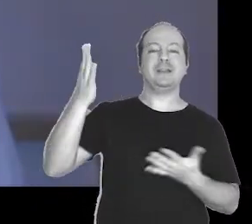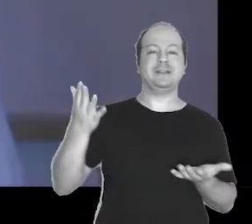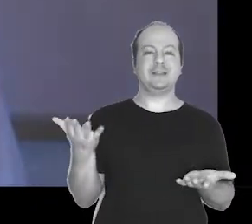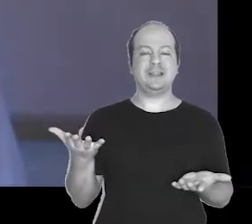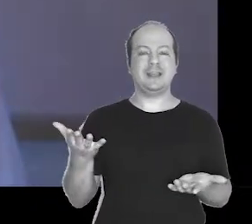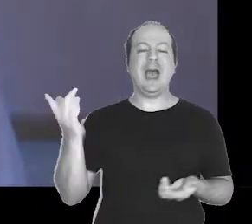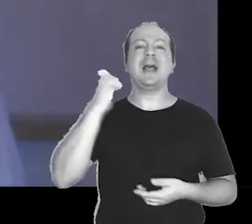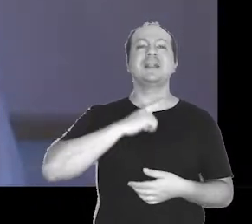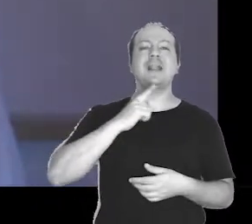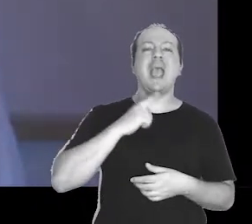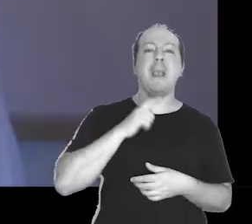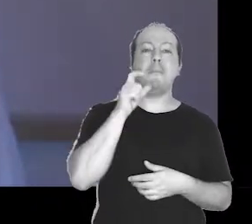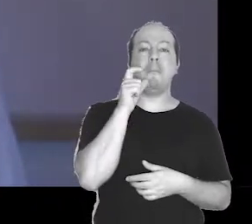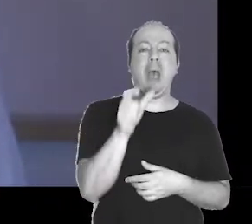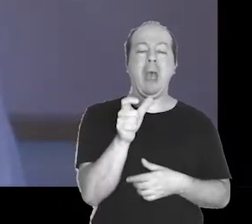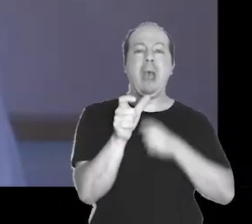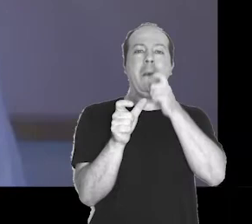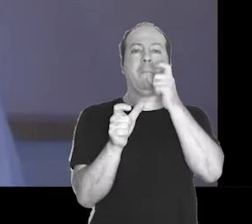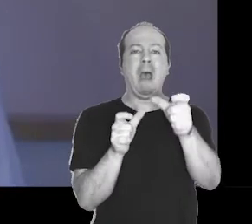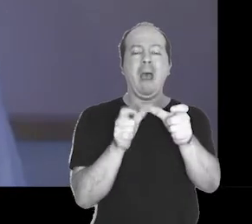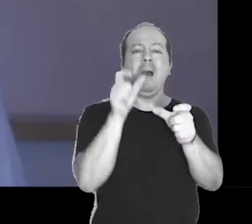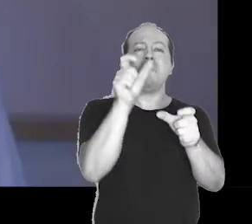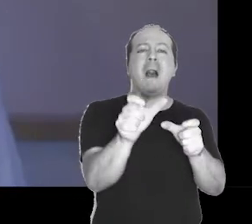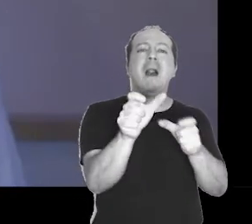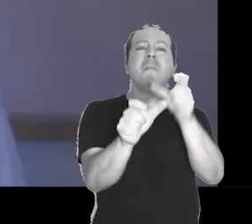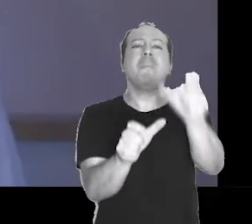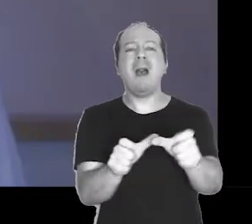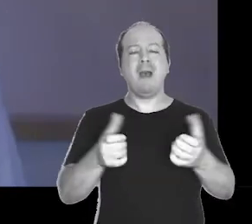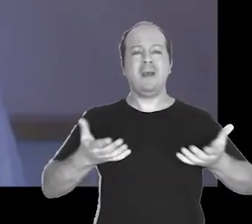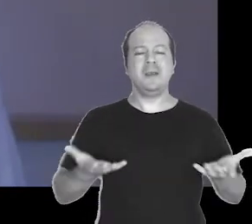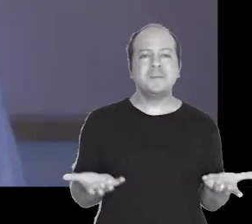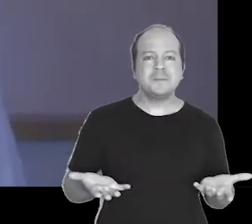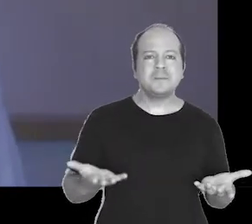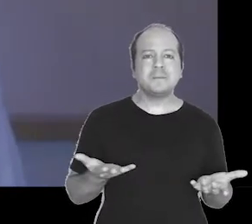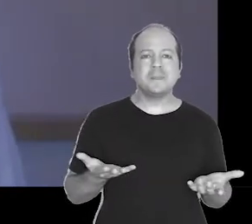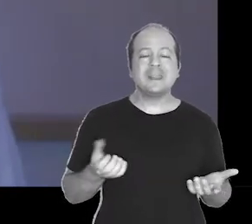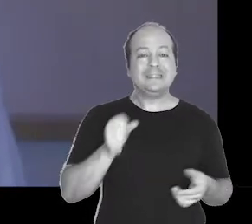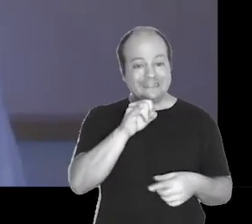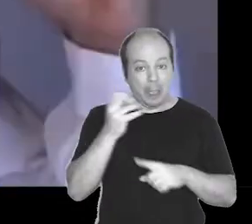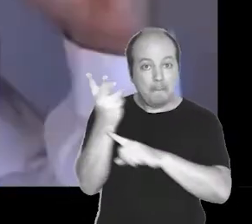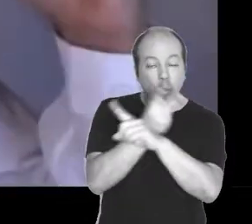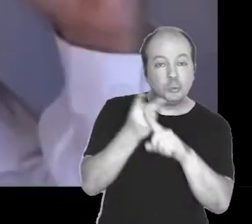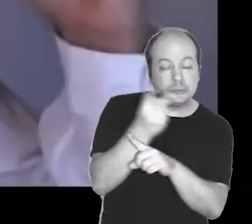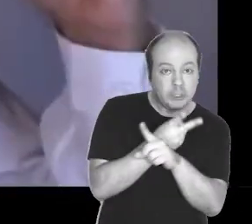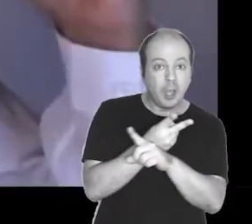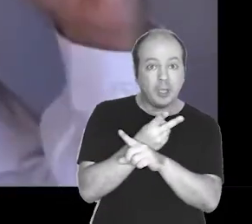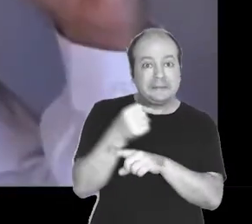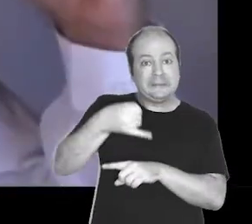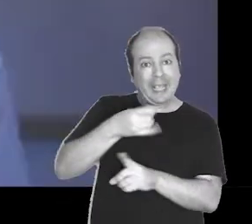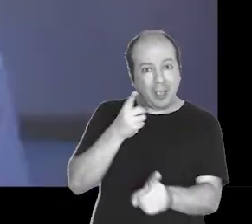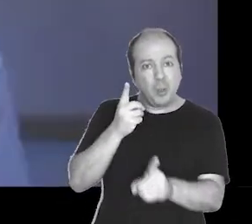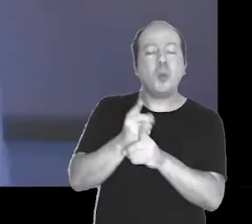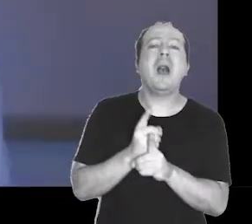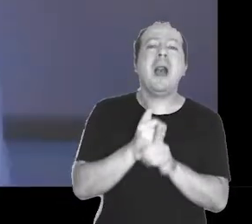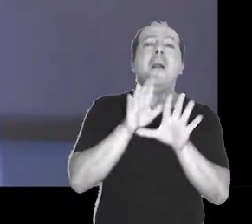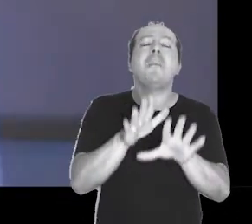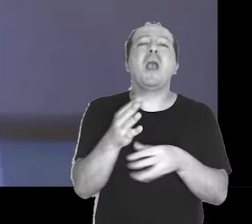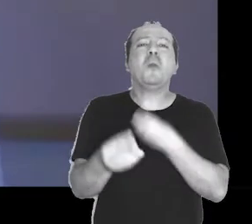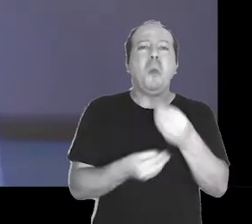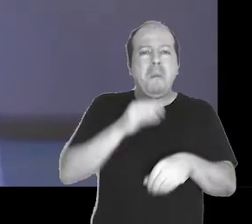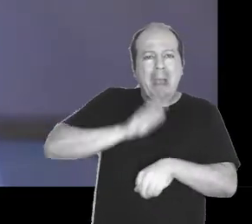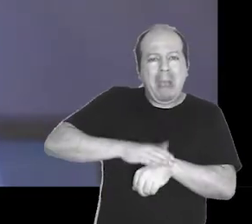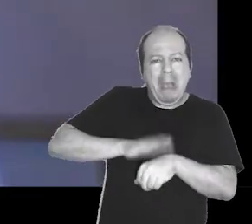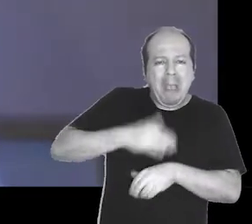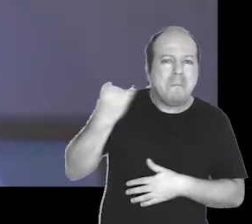que sairão as próximas palavras, senhores. Se buscarem, é certo que encontrarão, mas não é isso que